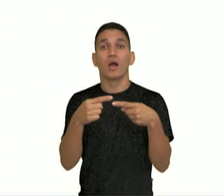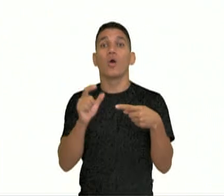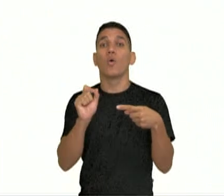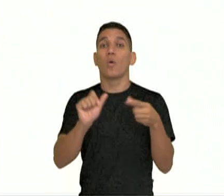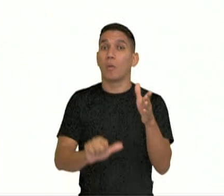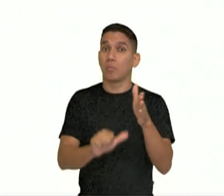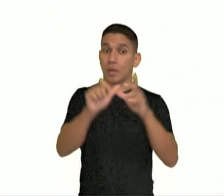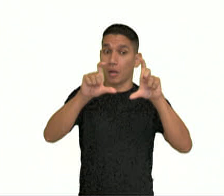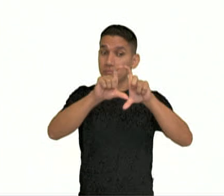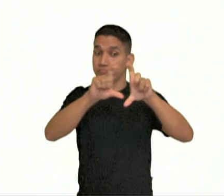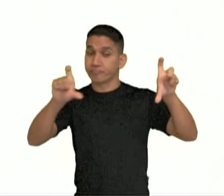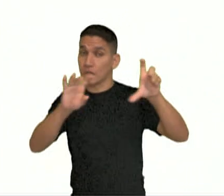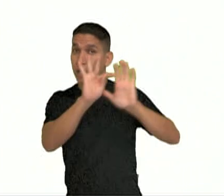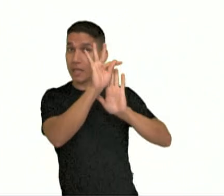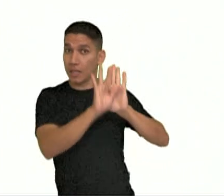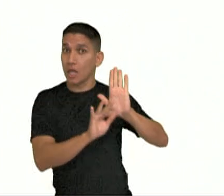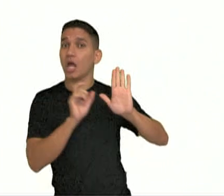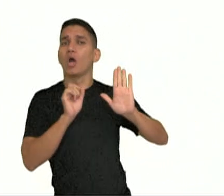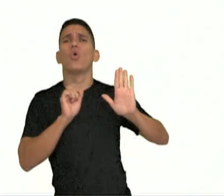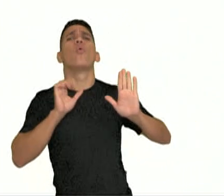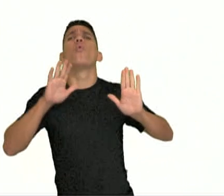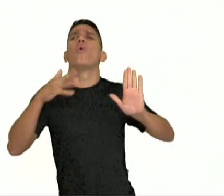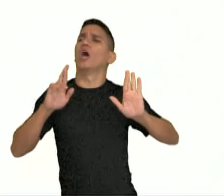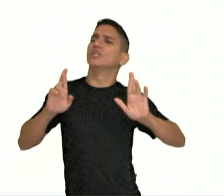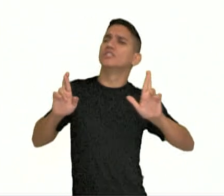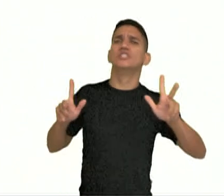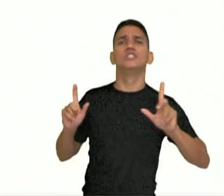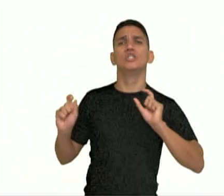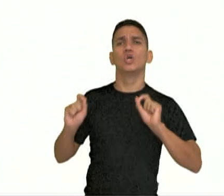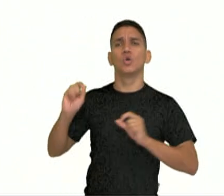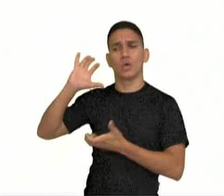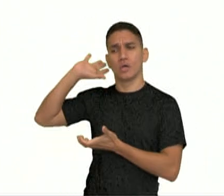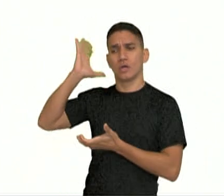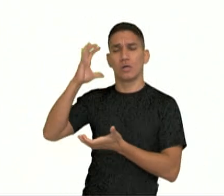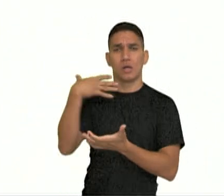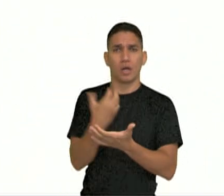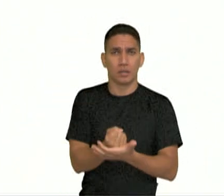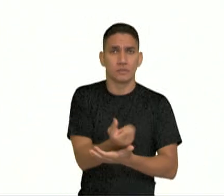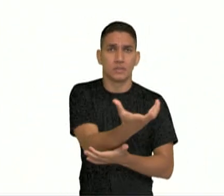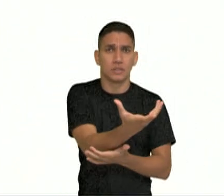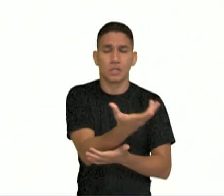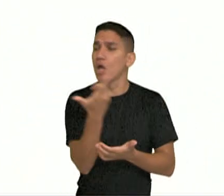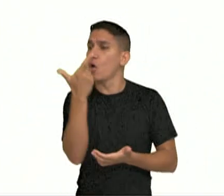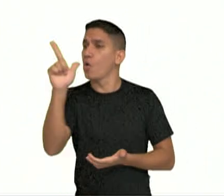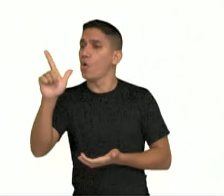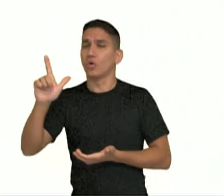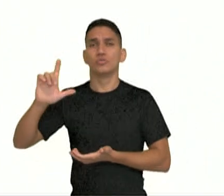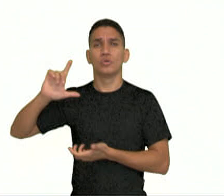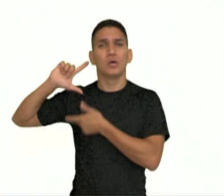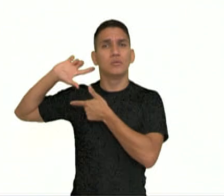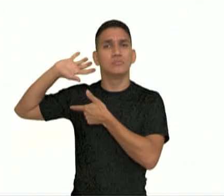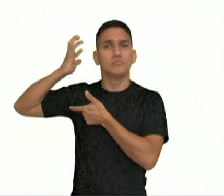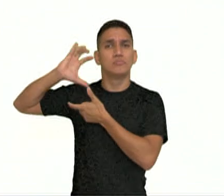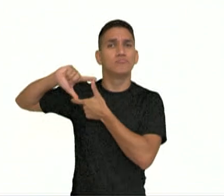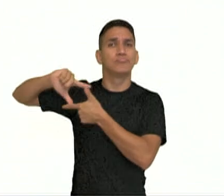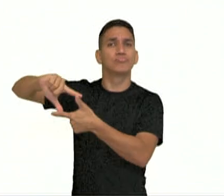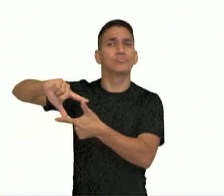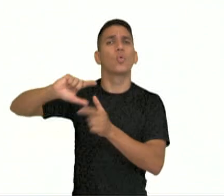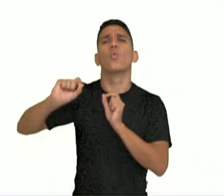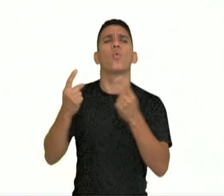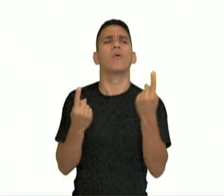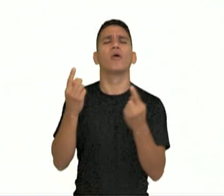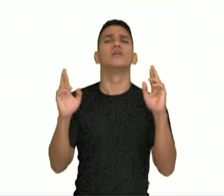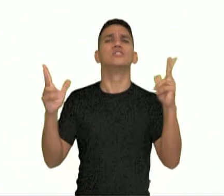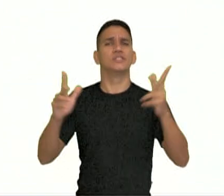primeiro parágrafo do texto, o que diferencia o podcast de um programa de rádio tradicional? Então,